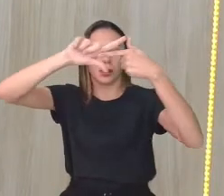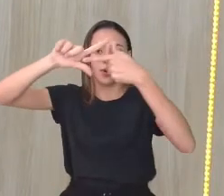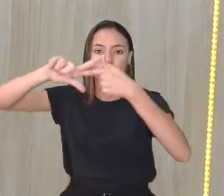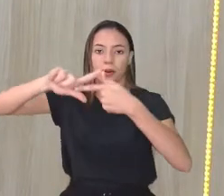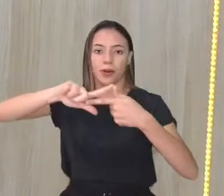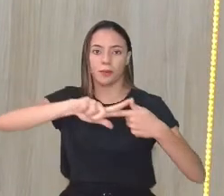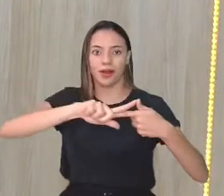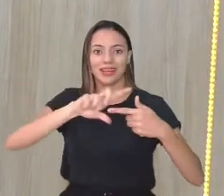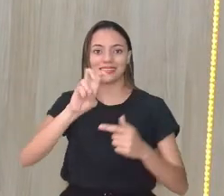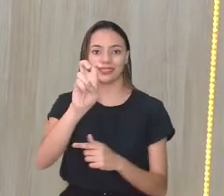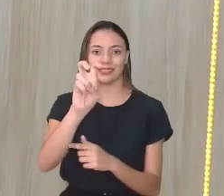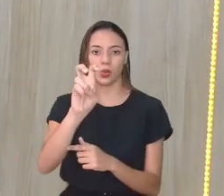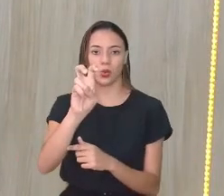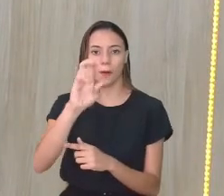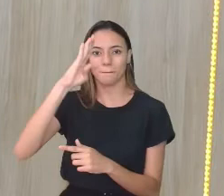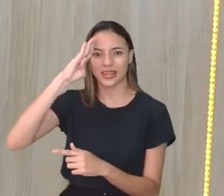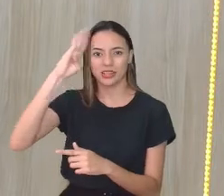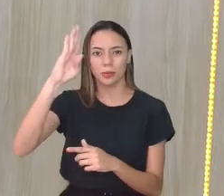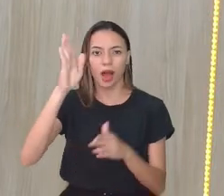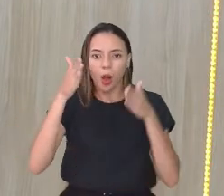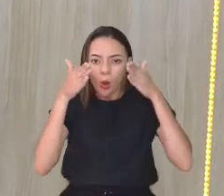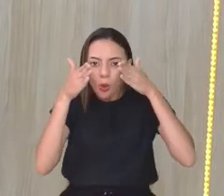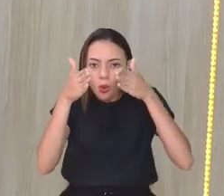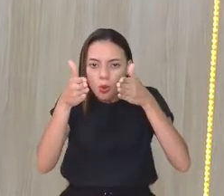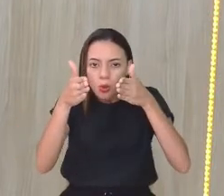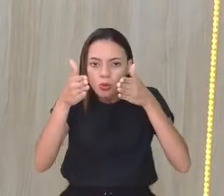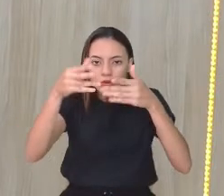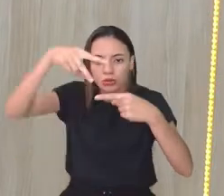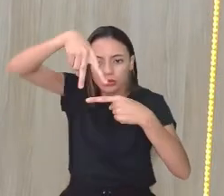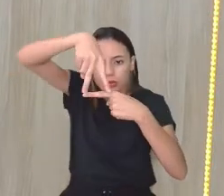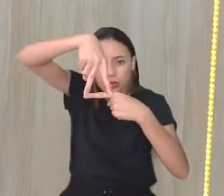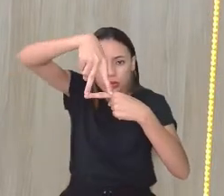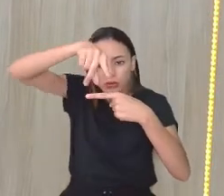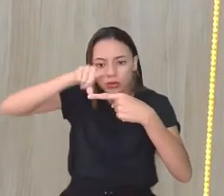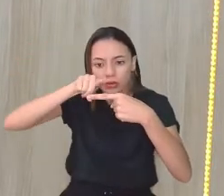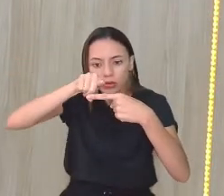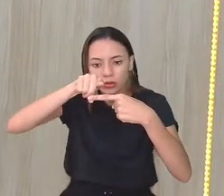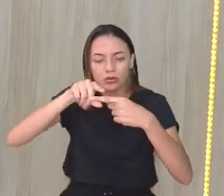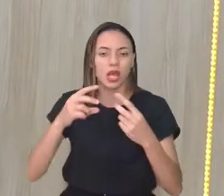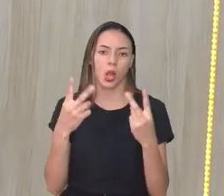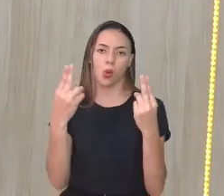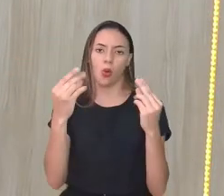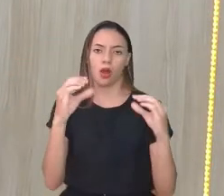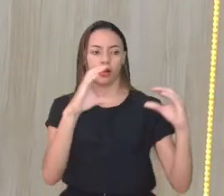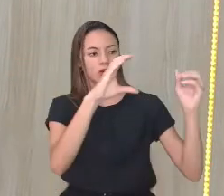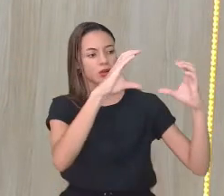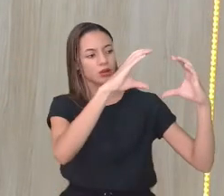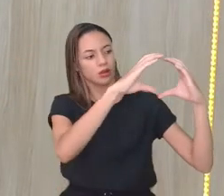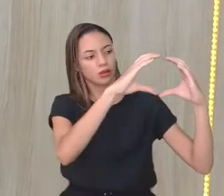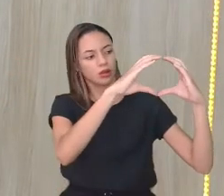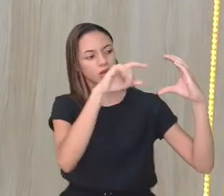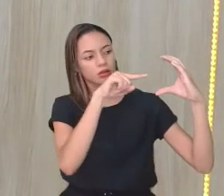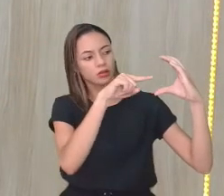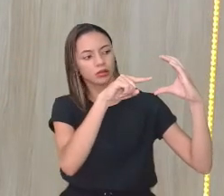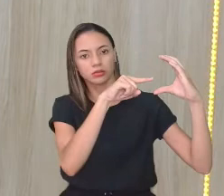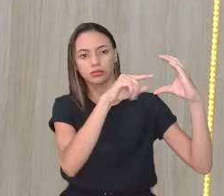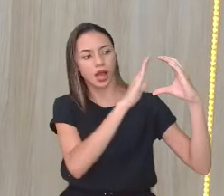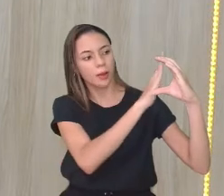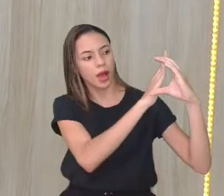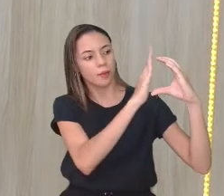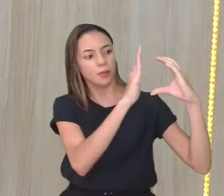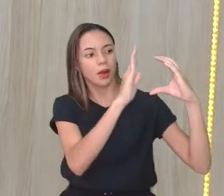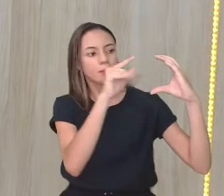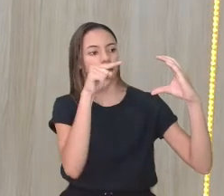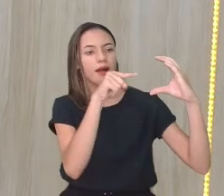5 partes destacadas. A mesma coisa daquele círculo, né? Ou seja, ele foi dividido em 8 partes iguais e